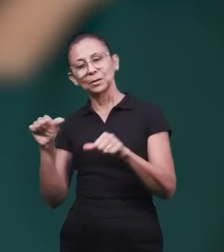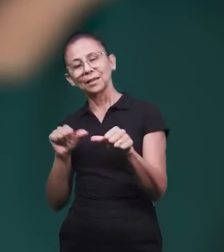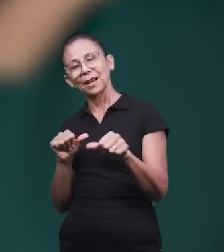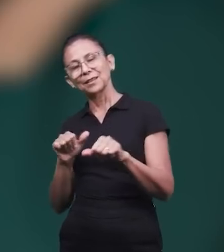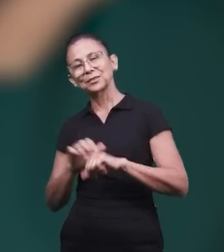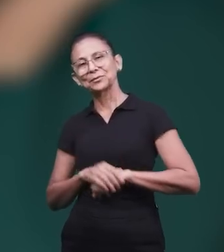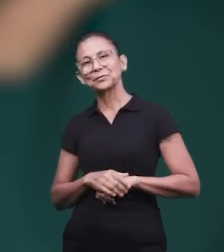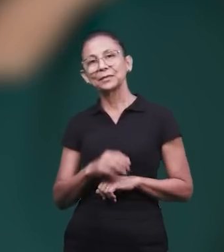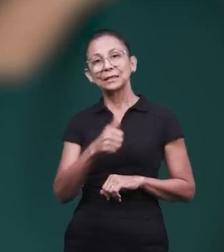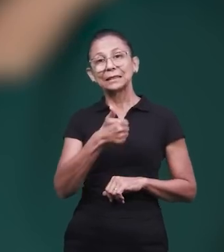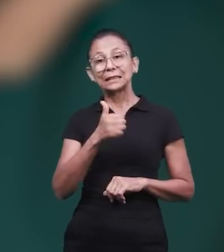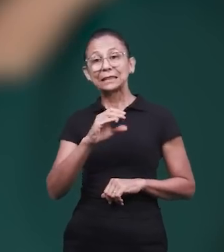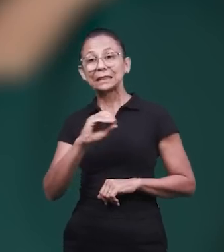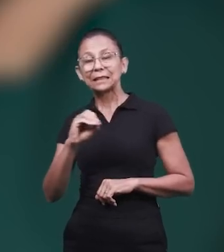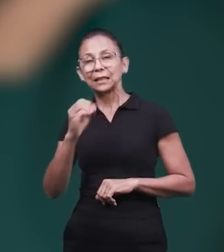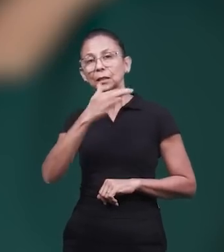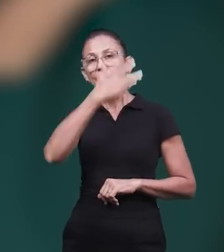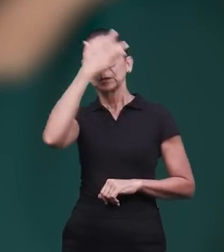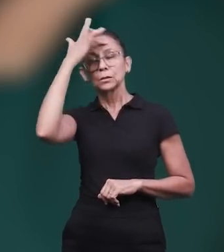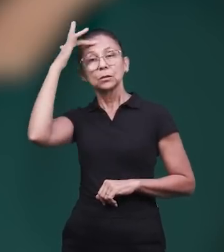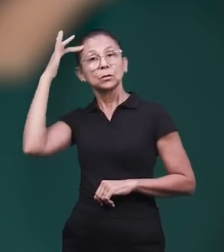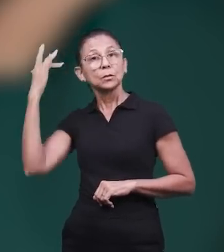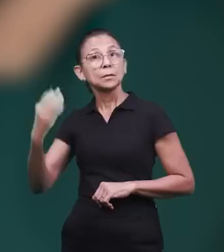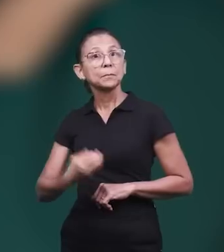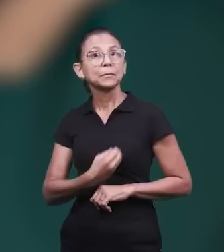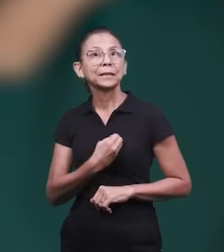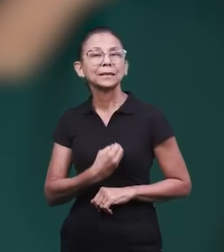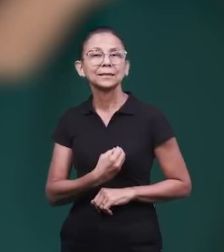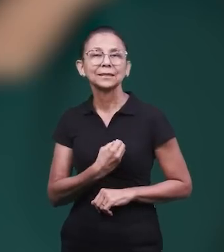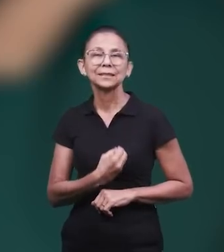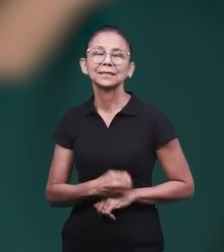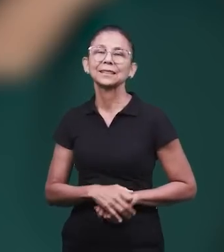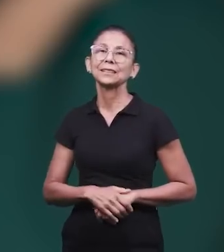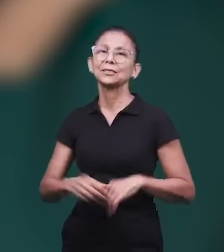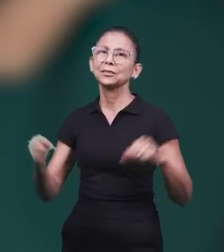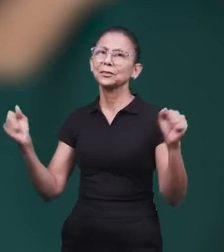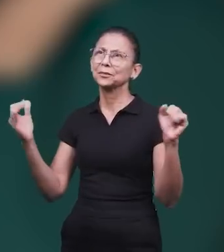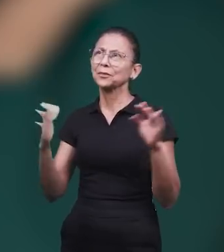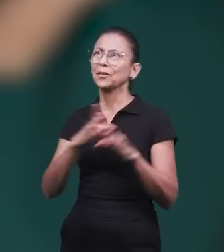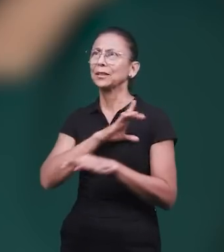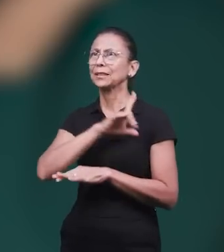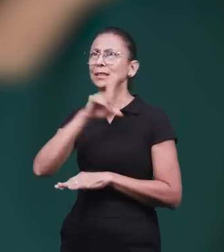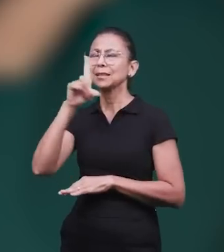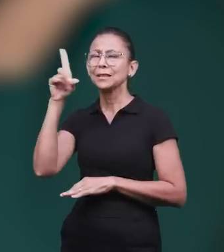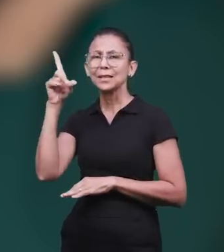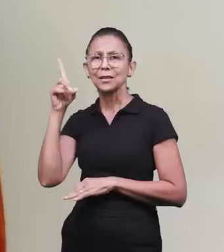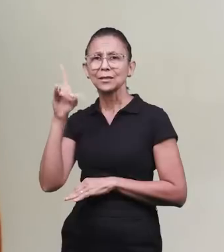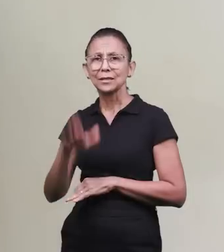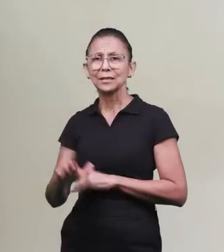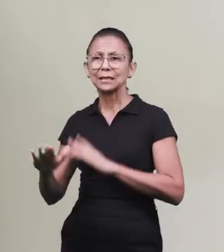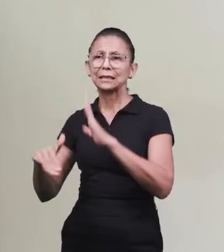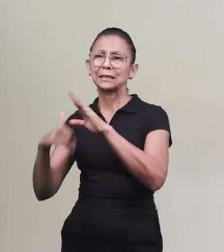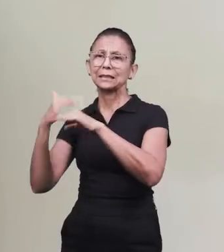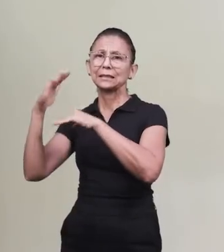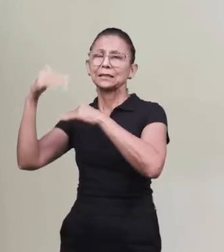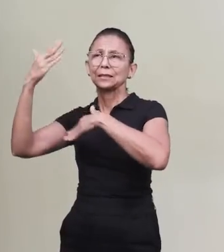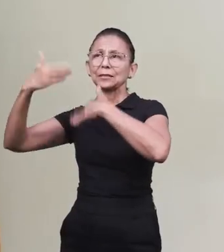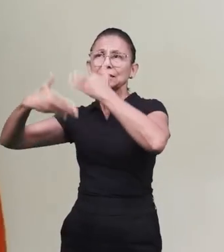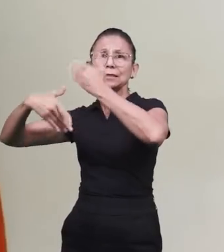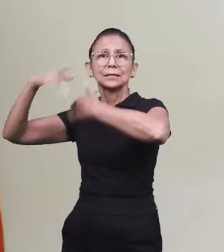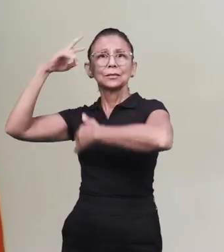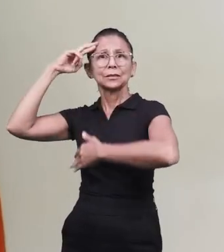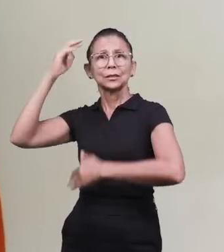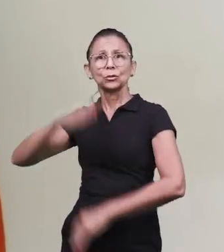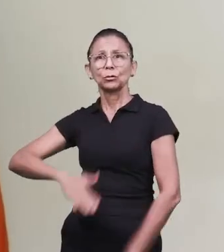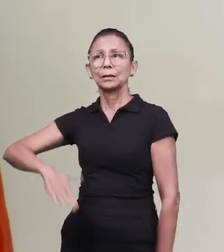100 vidas, que ali glorificaram o nome do Senhor pelas crianças que estão crescendo na presença do Senhor. Que bênção, hein?